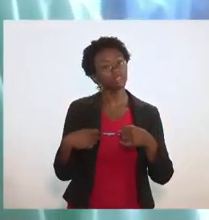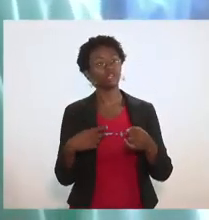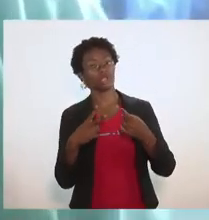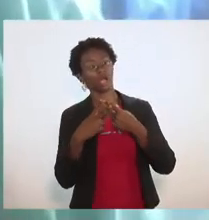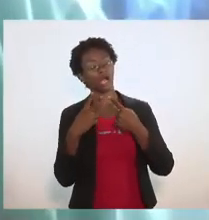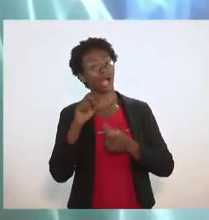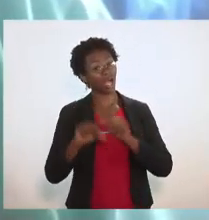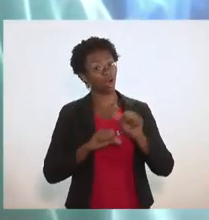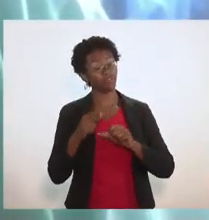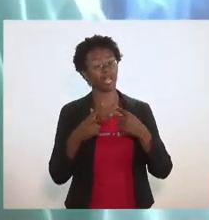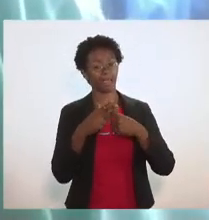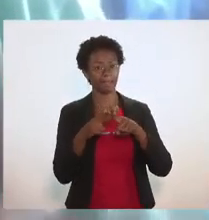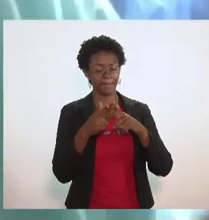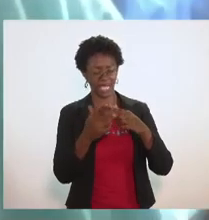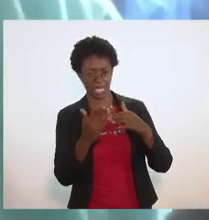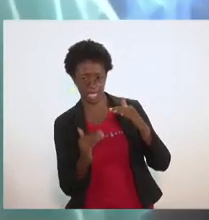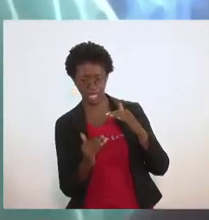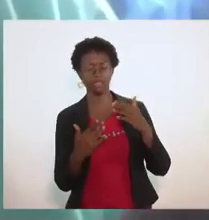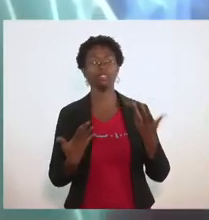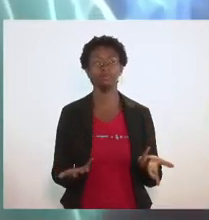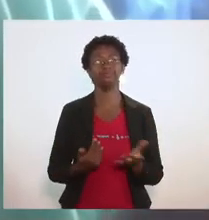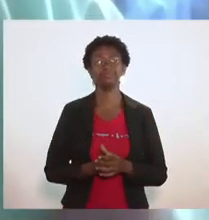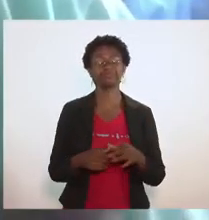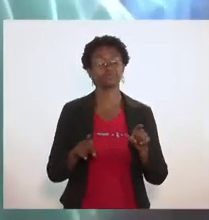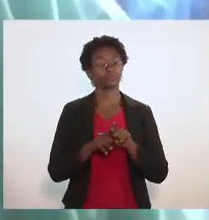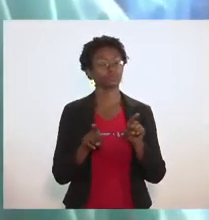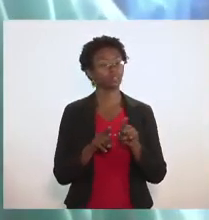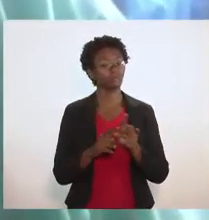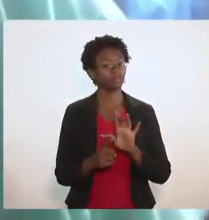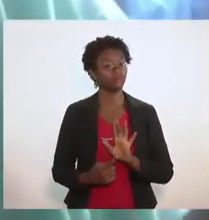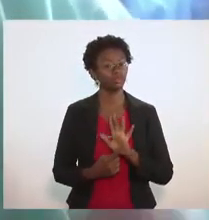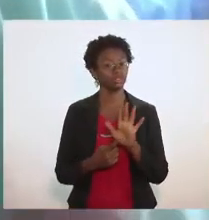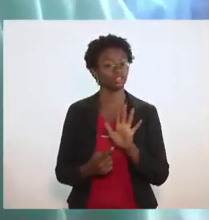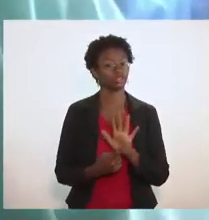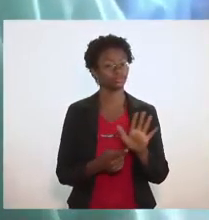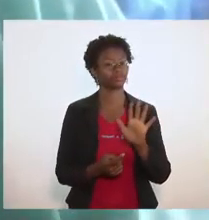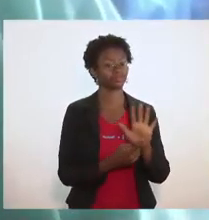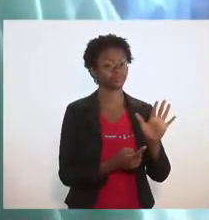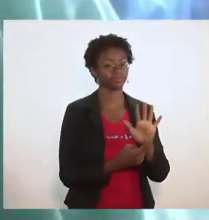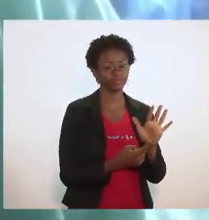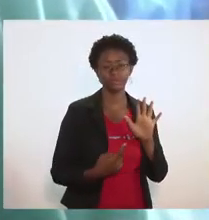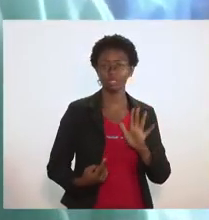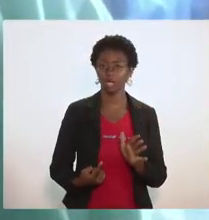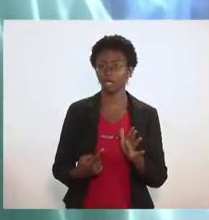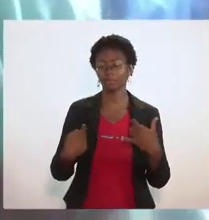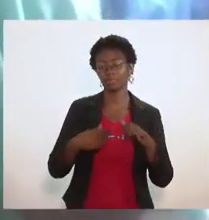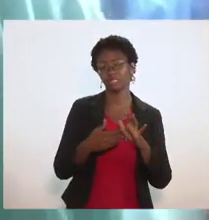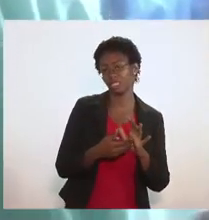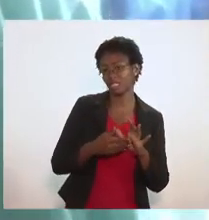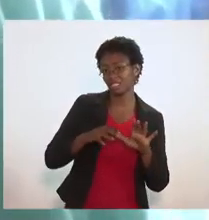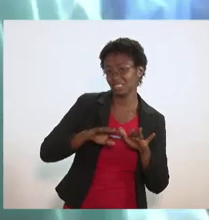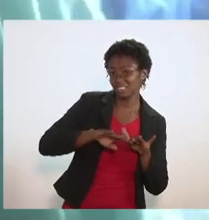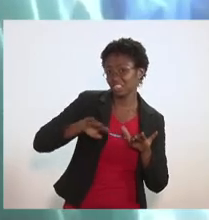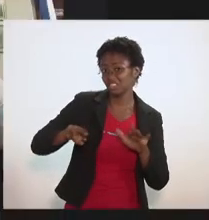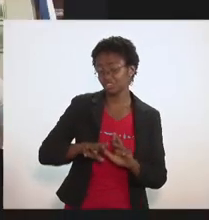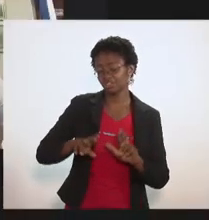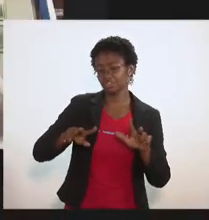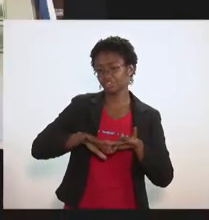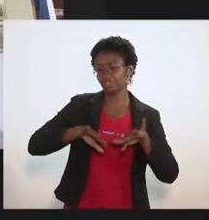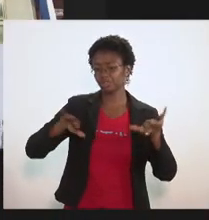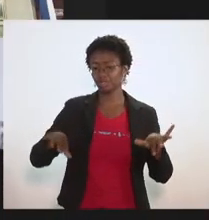não pode, direto ou indiretamente, referir ao ato sexual, como é que você vai prevenir isso? Então, esse é o meu ponto. Eu